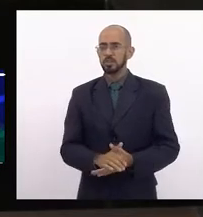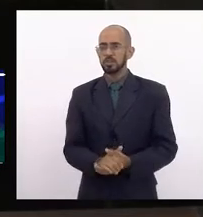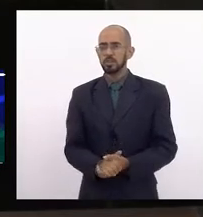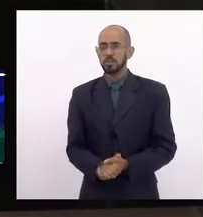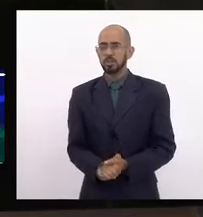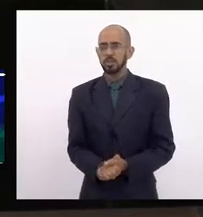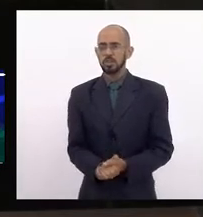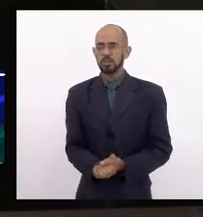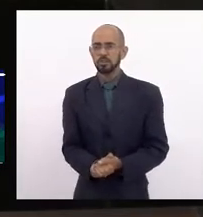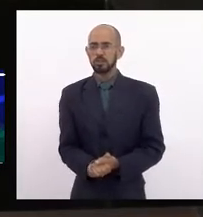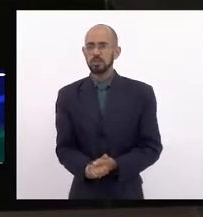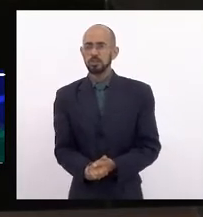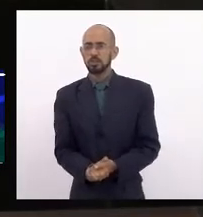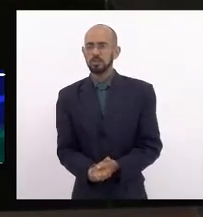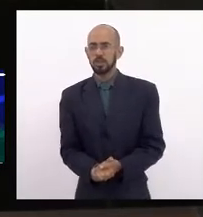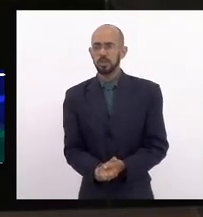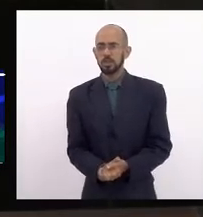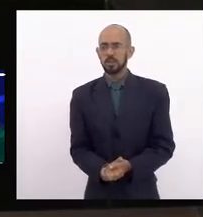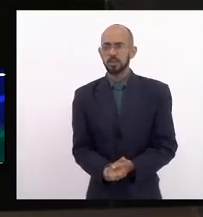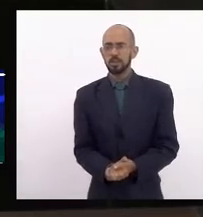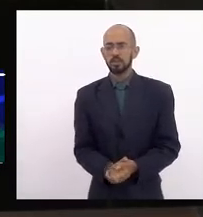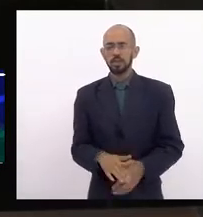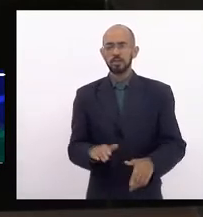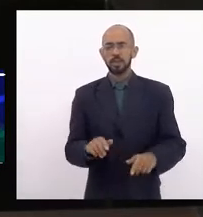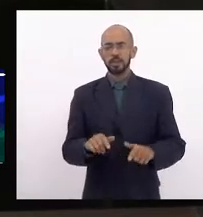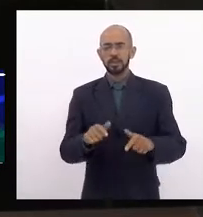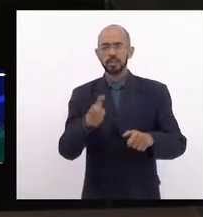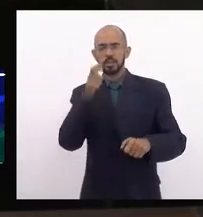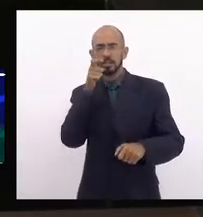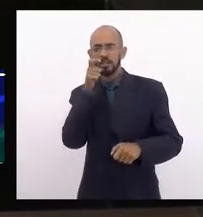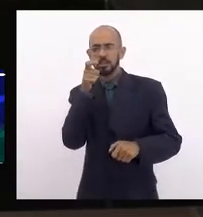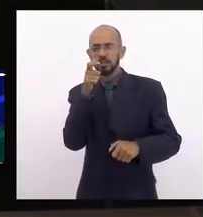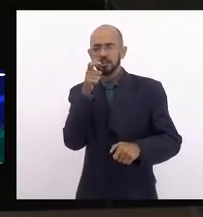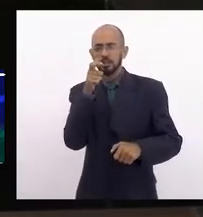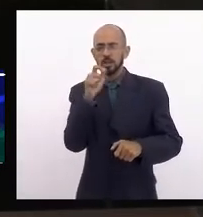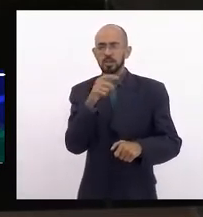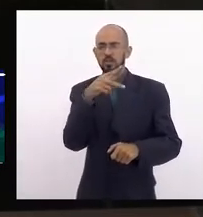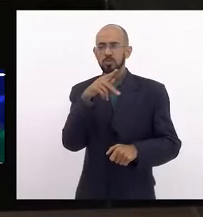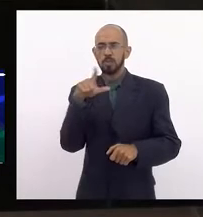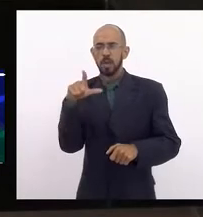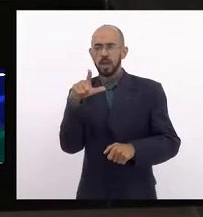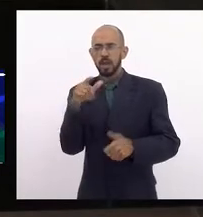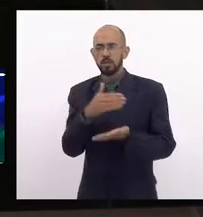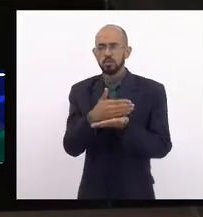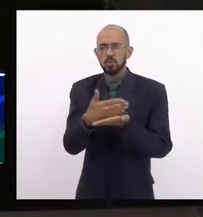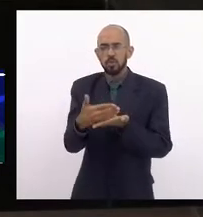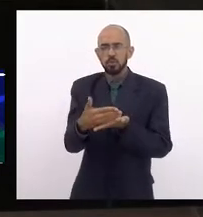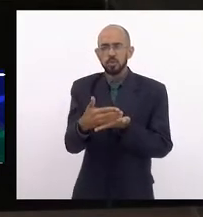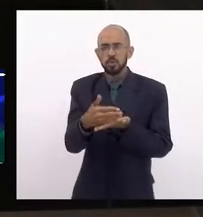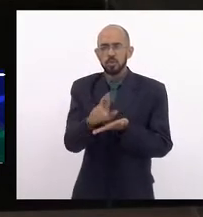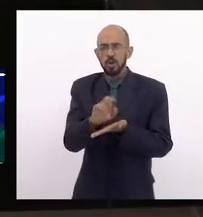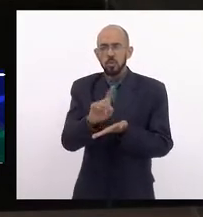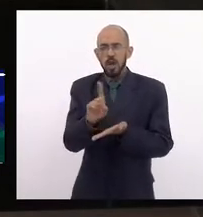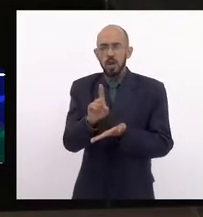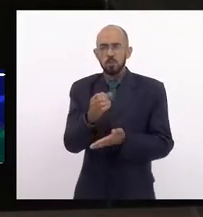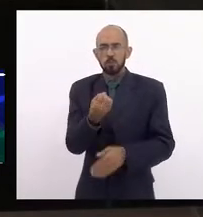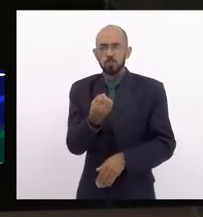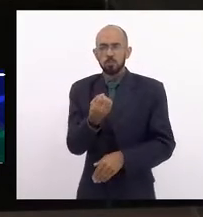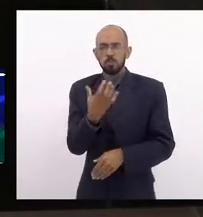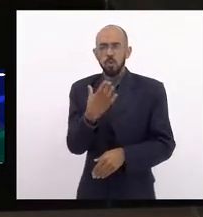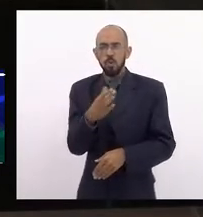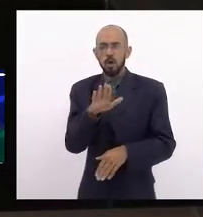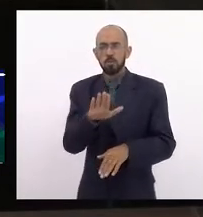porém a intenção do projeto no seu início ela é não é benéfica